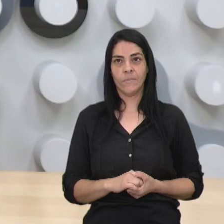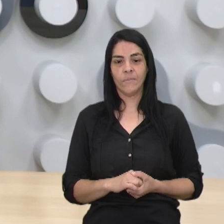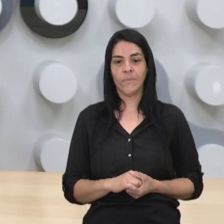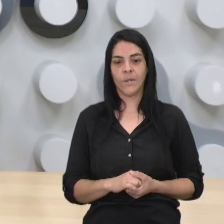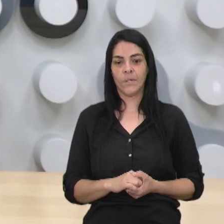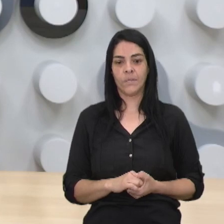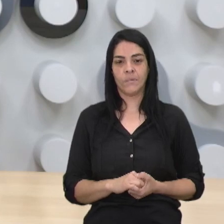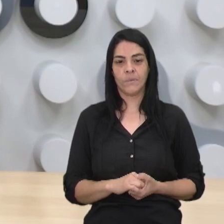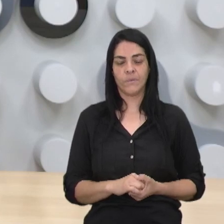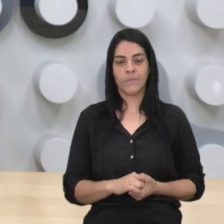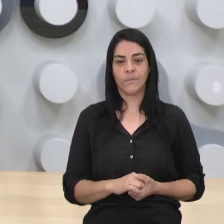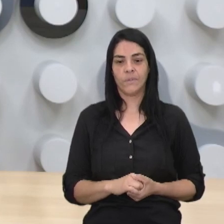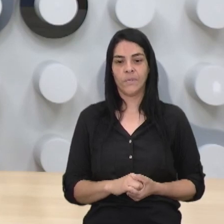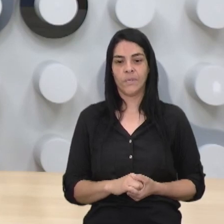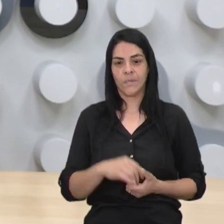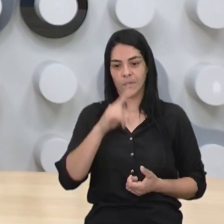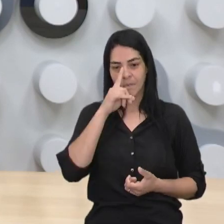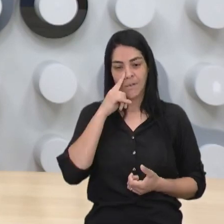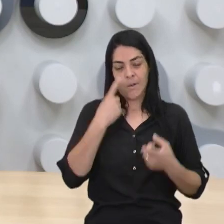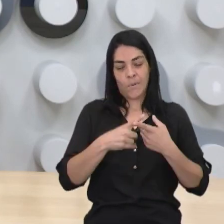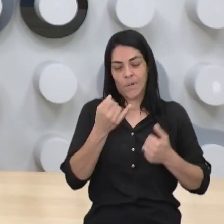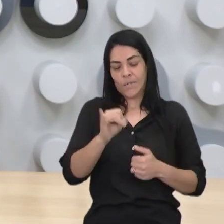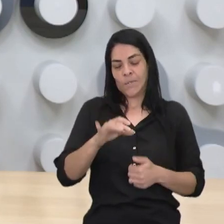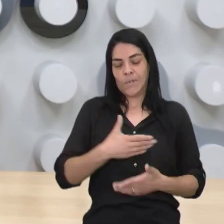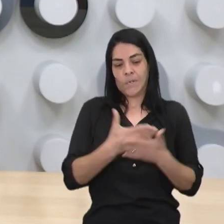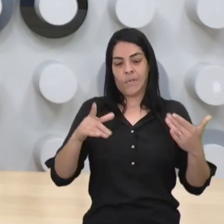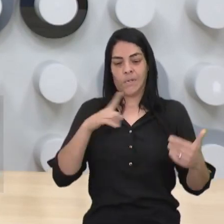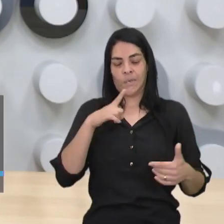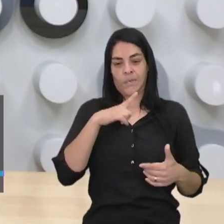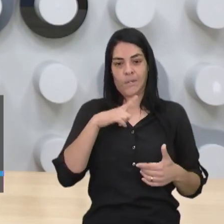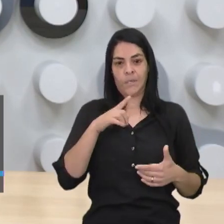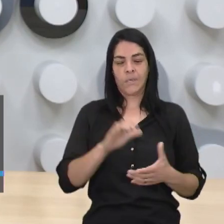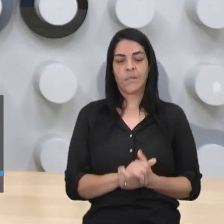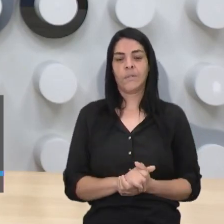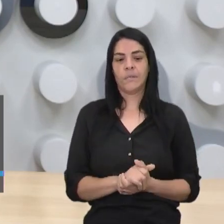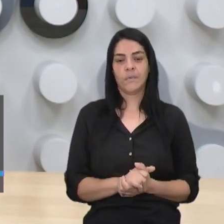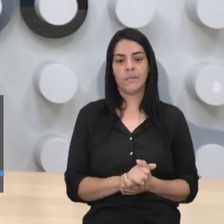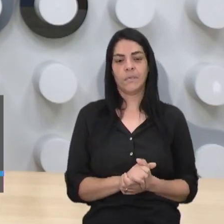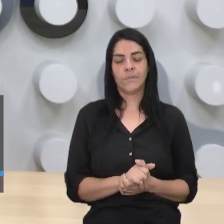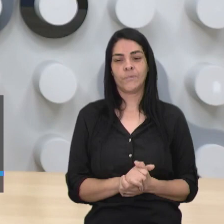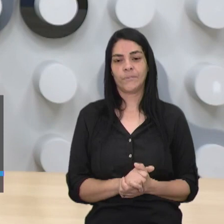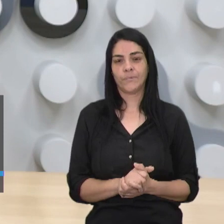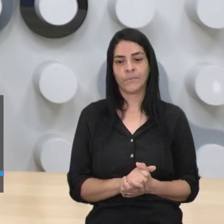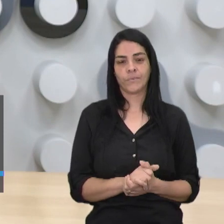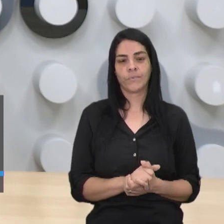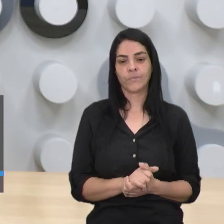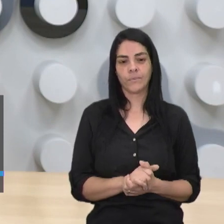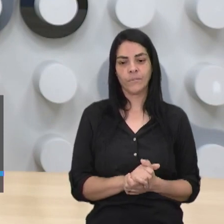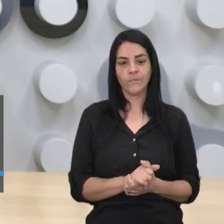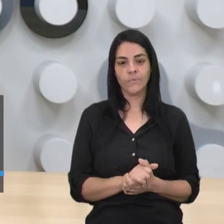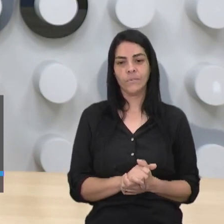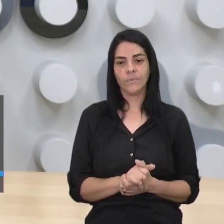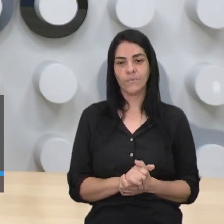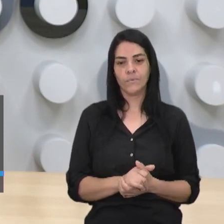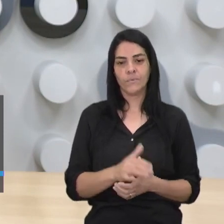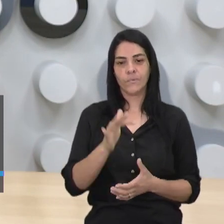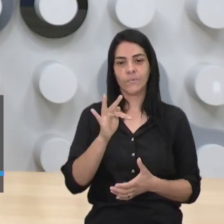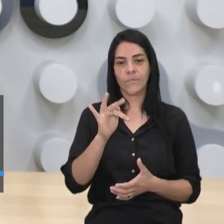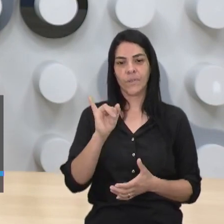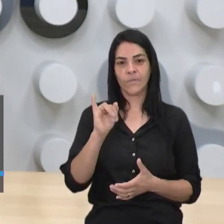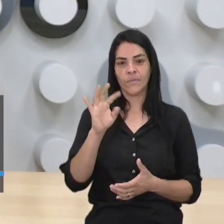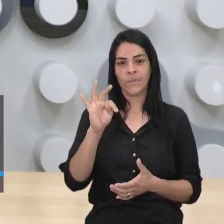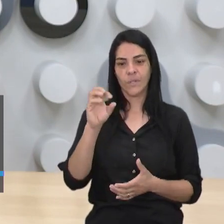muito perigosa. Por quê? Porque se a gente tem uma decadência desses seres, né, do fitoplâncton,